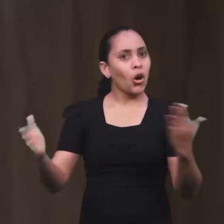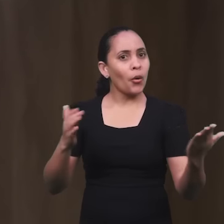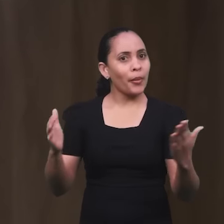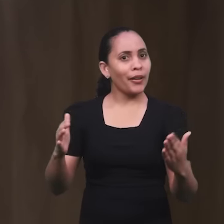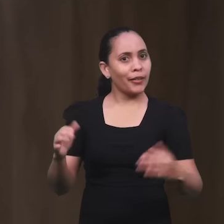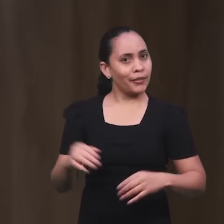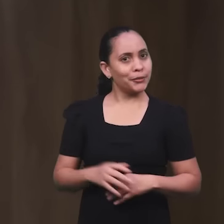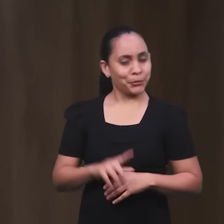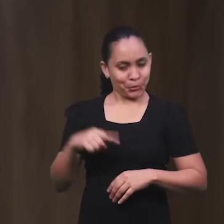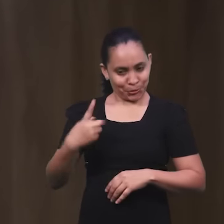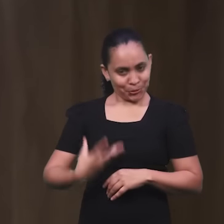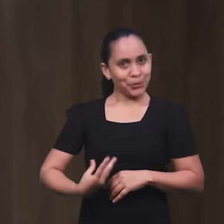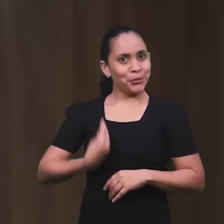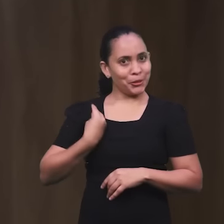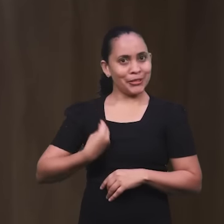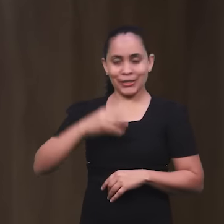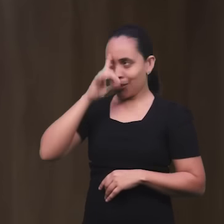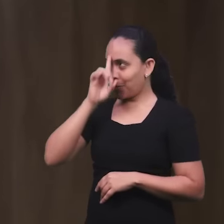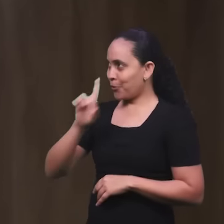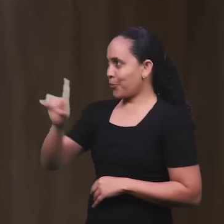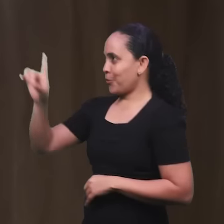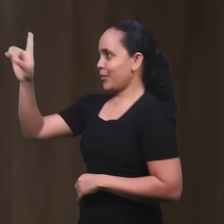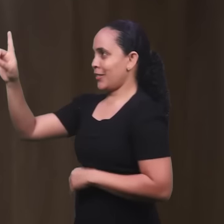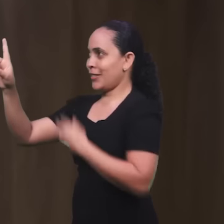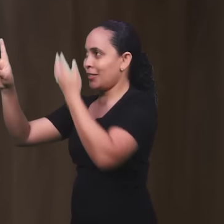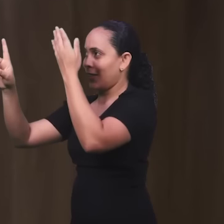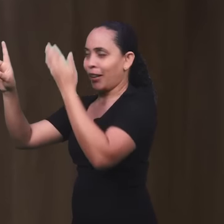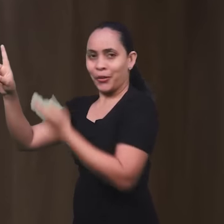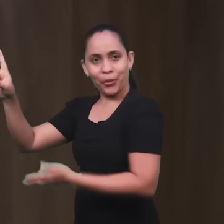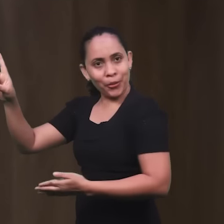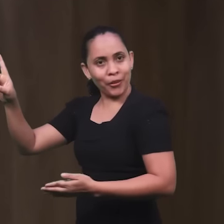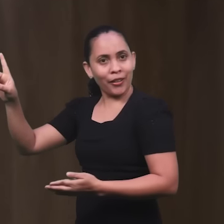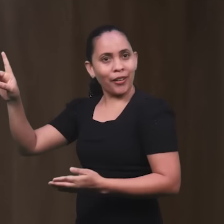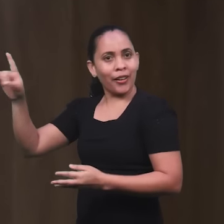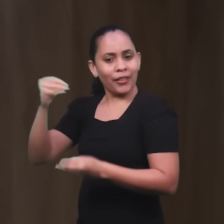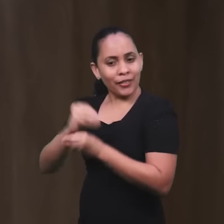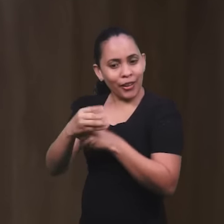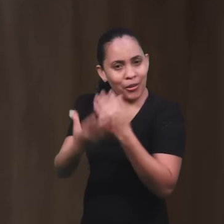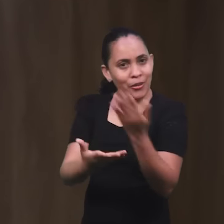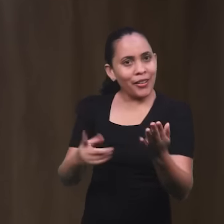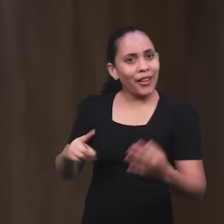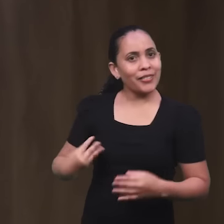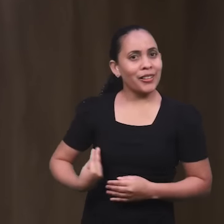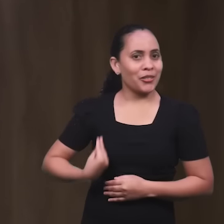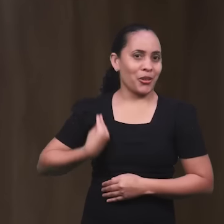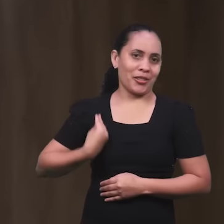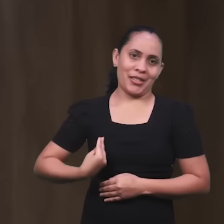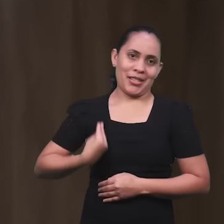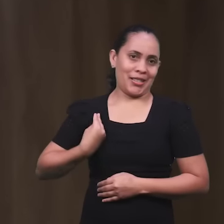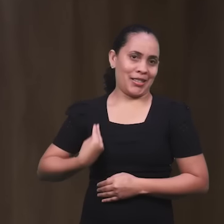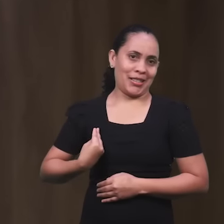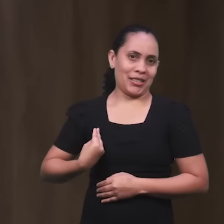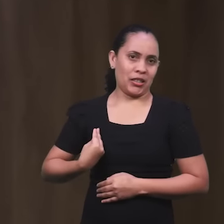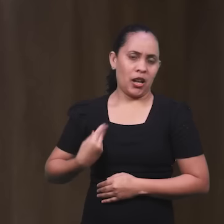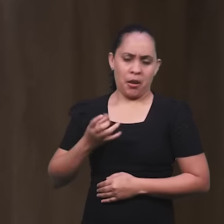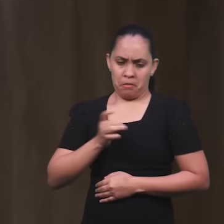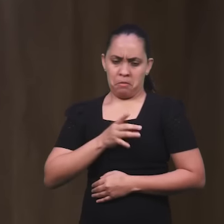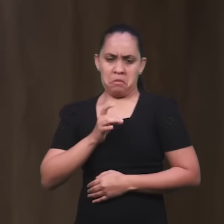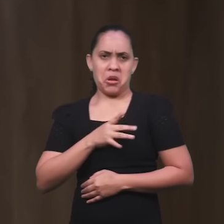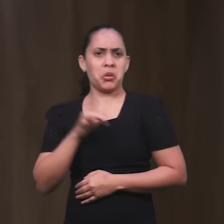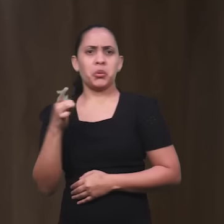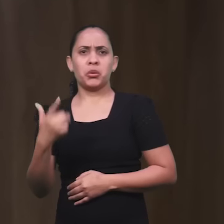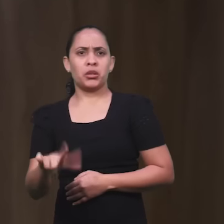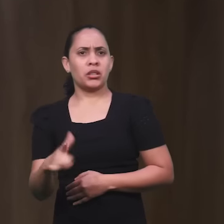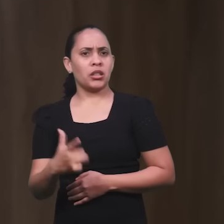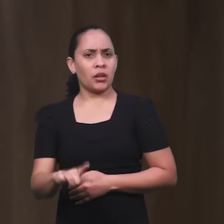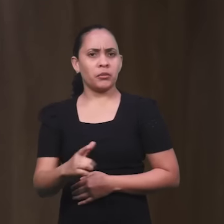no coração, que está vivendo aos pés do Senhor continuamente, ele não precisa ter medo.